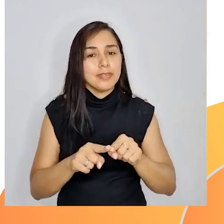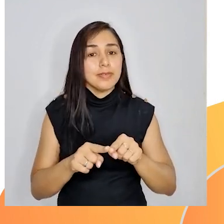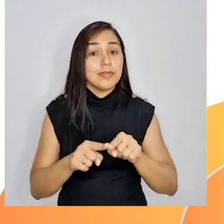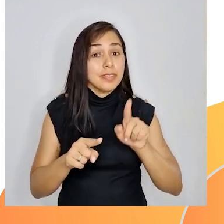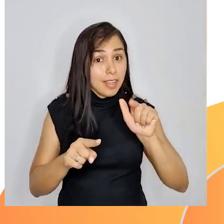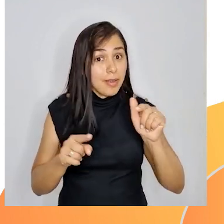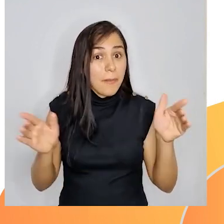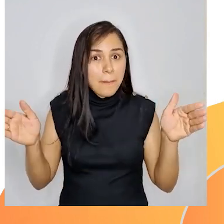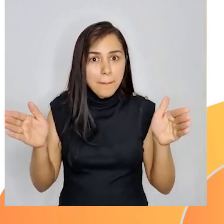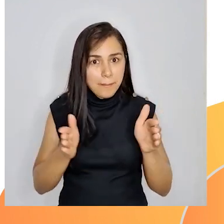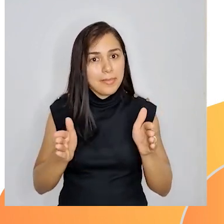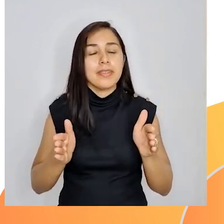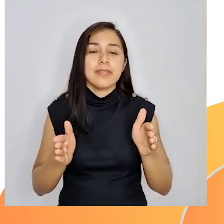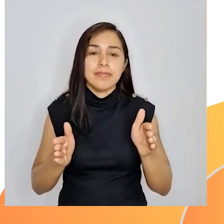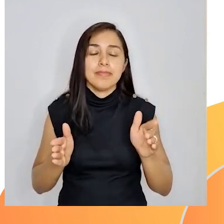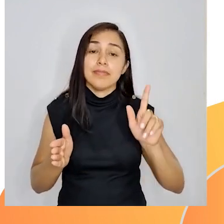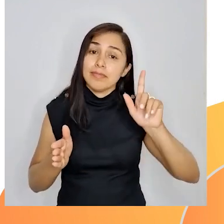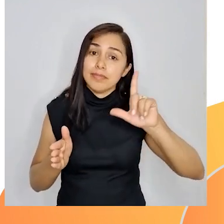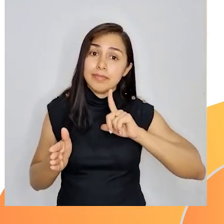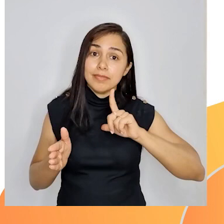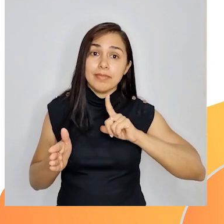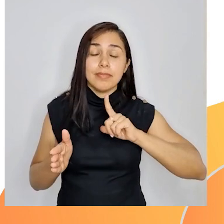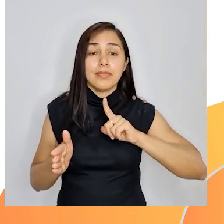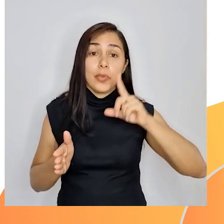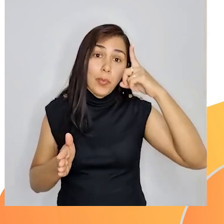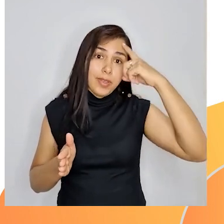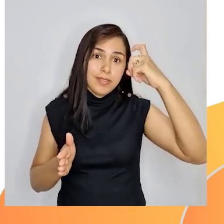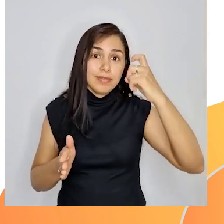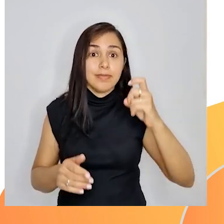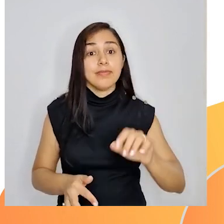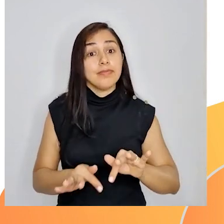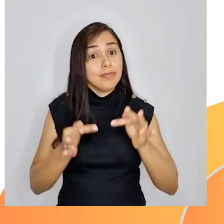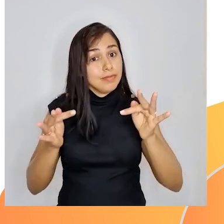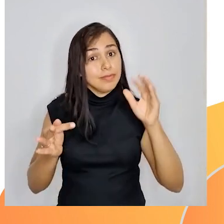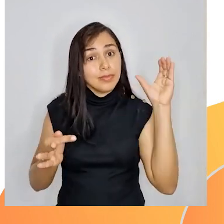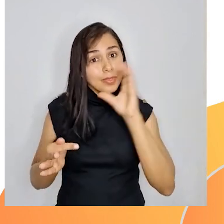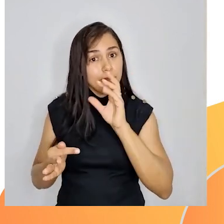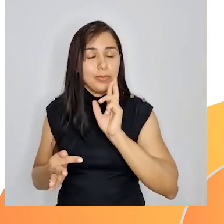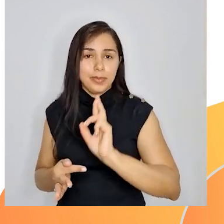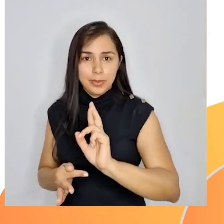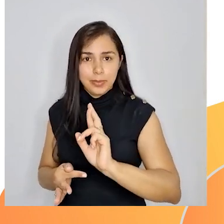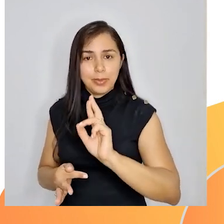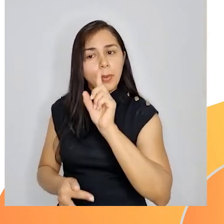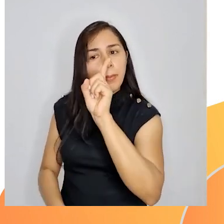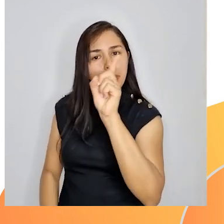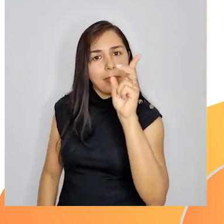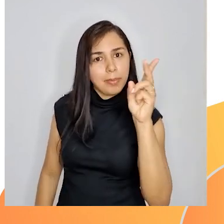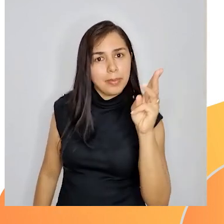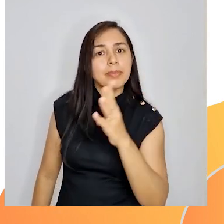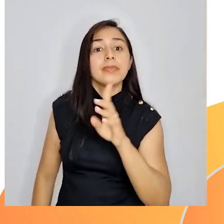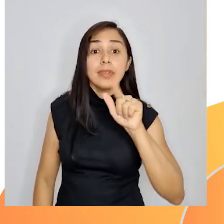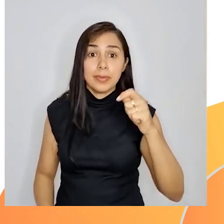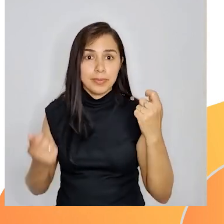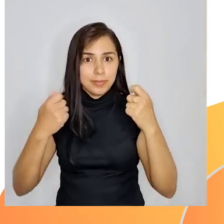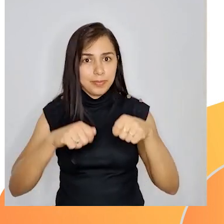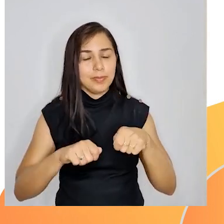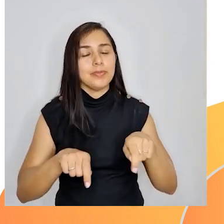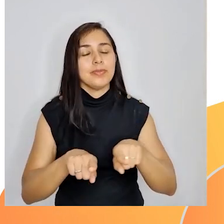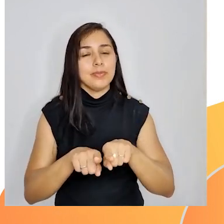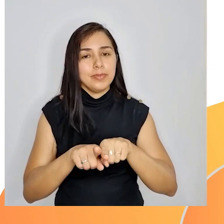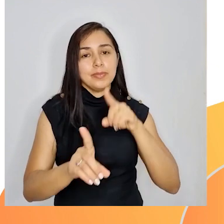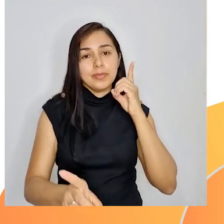ela como a gente viu ela é simples e rápida Então nós vamos fazer por ela porque vai chegar também ao resultado